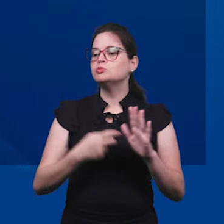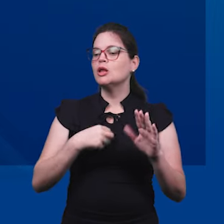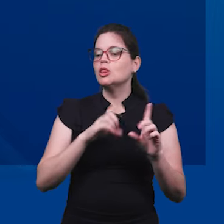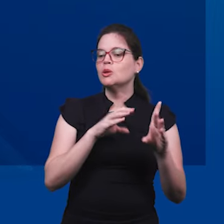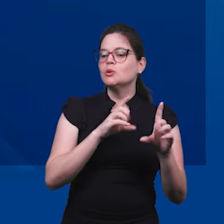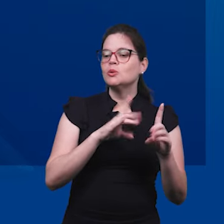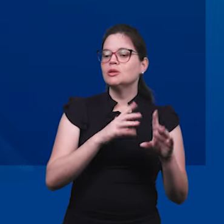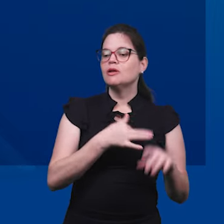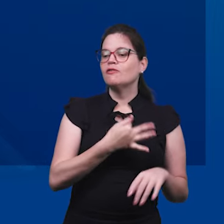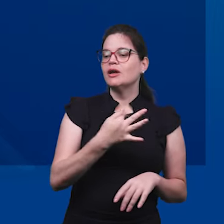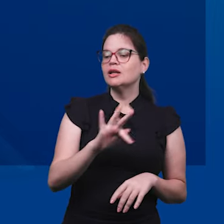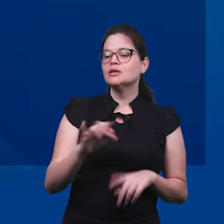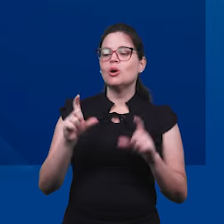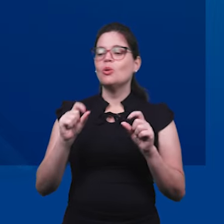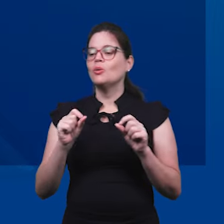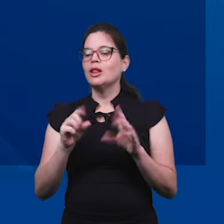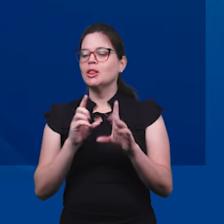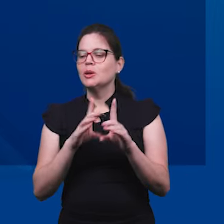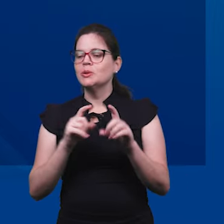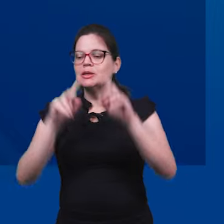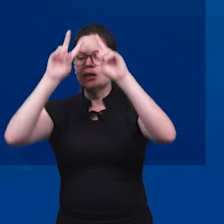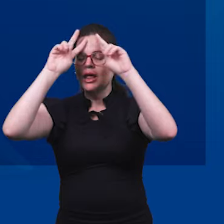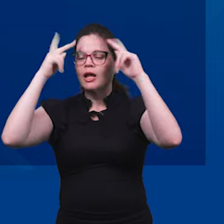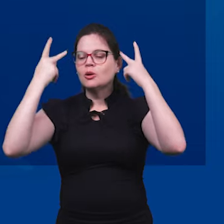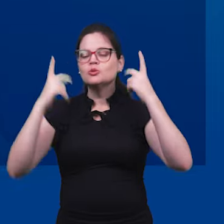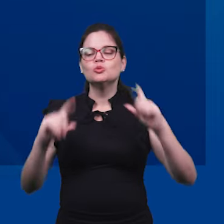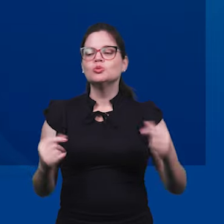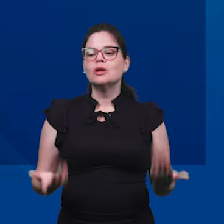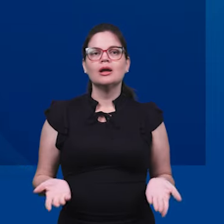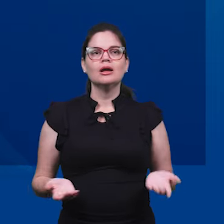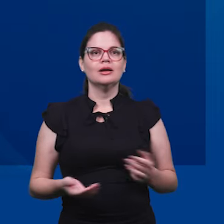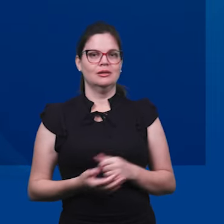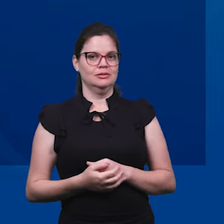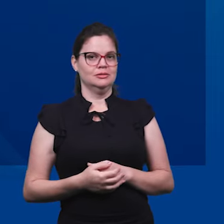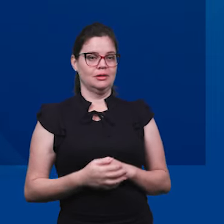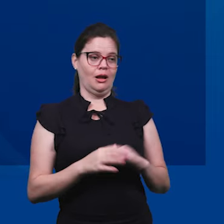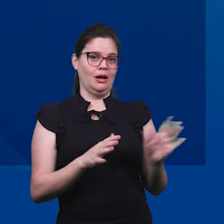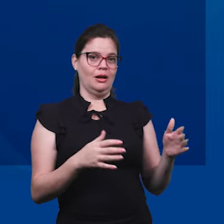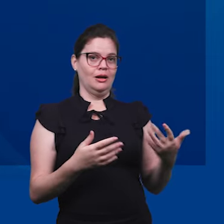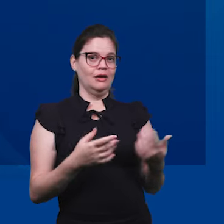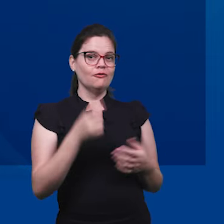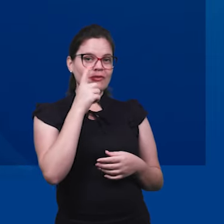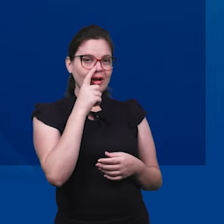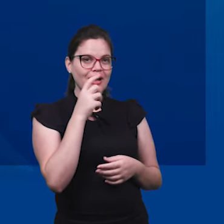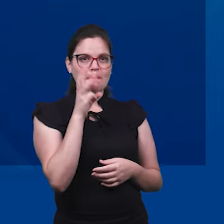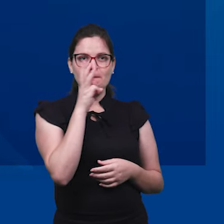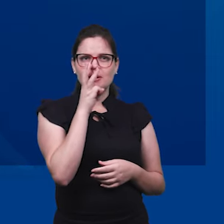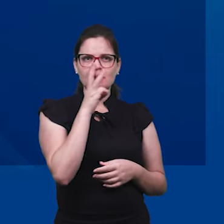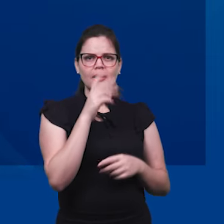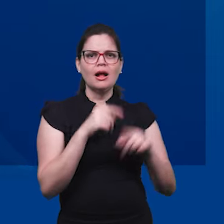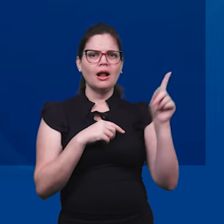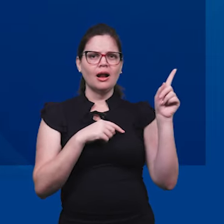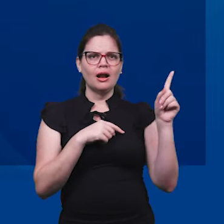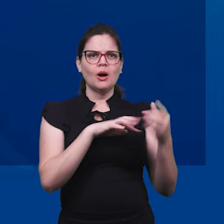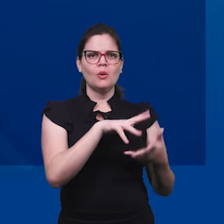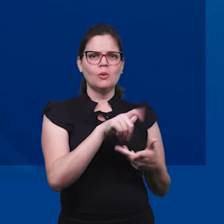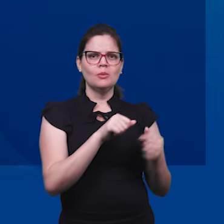fariseus e o fermento de Herodes? Mamãe, o mundo lá fora.